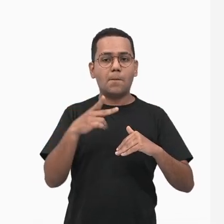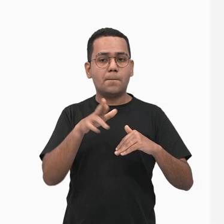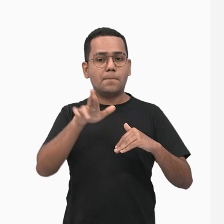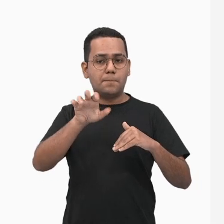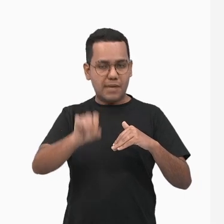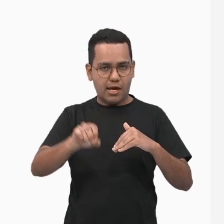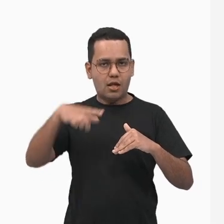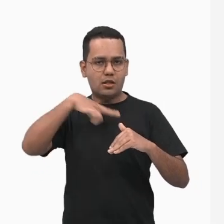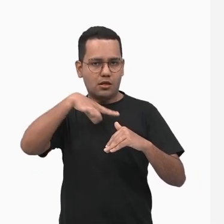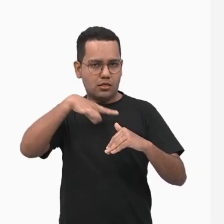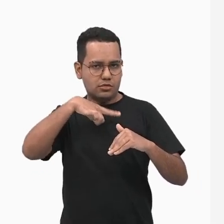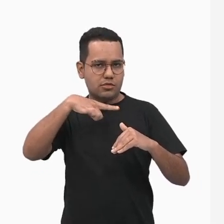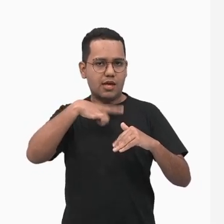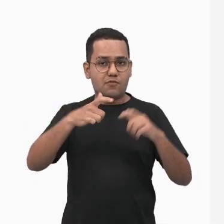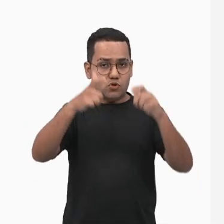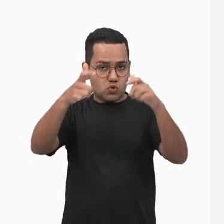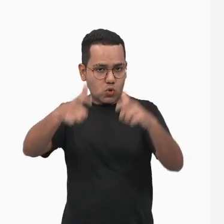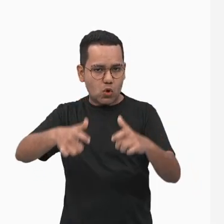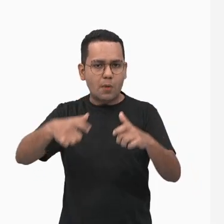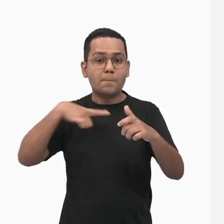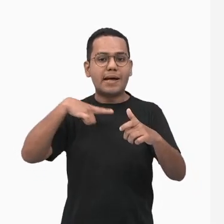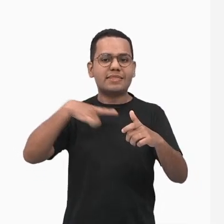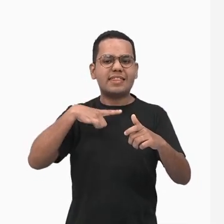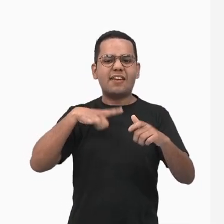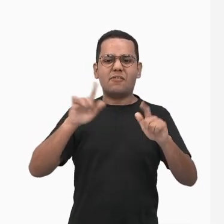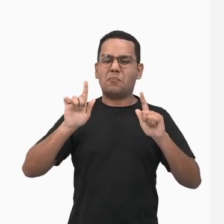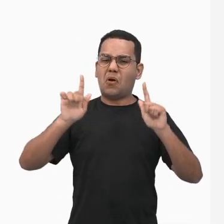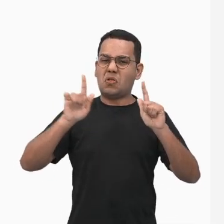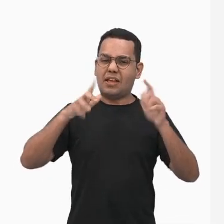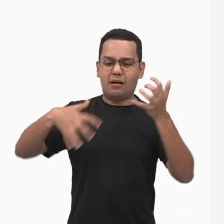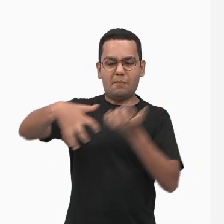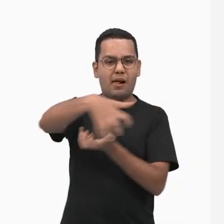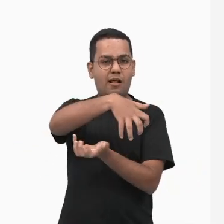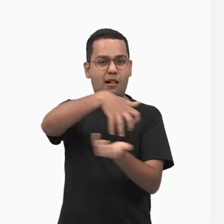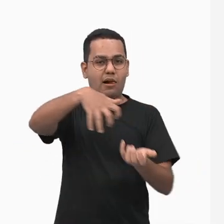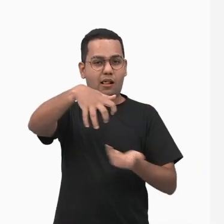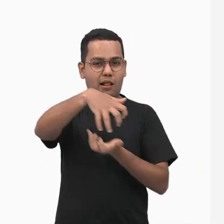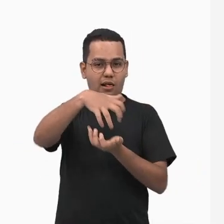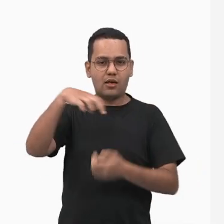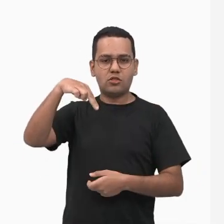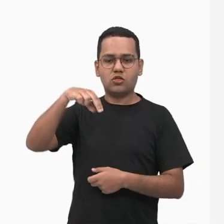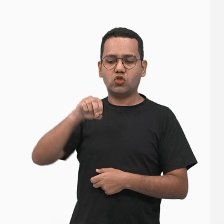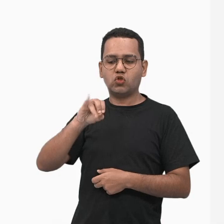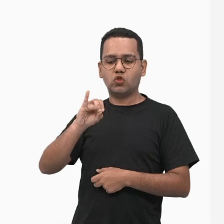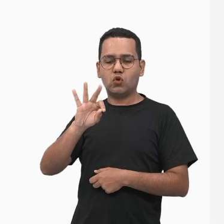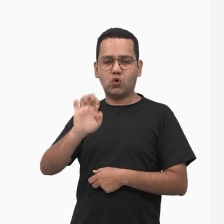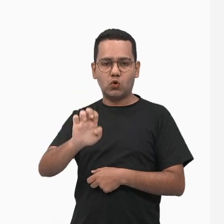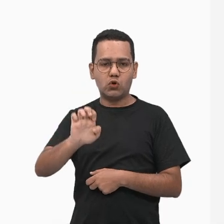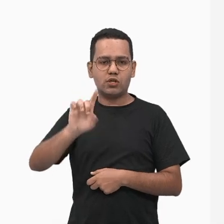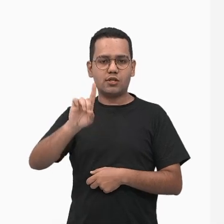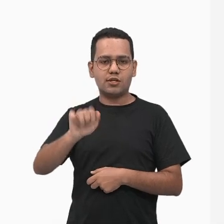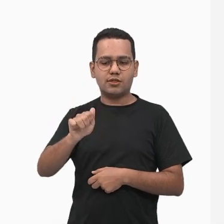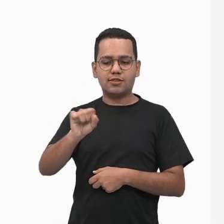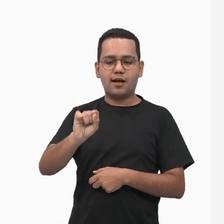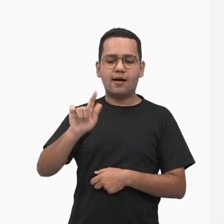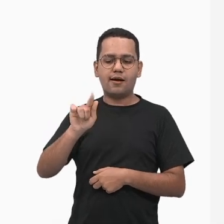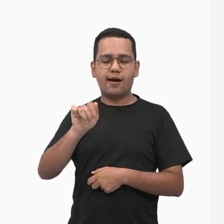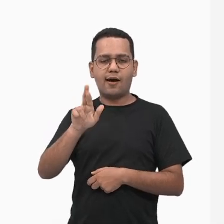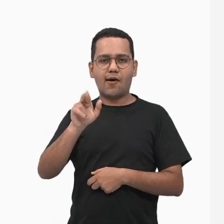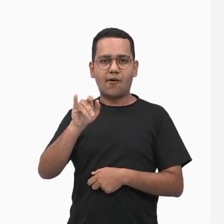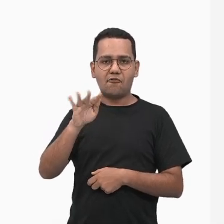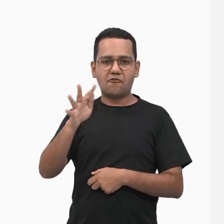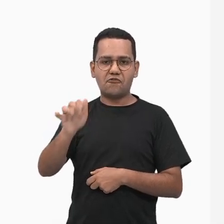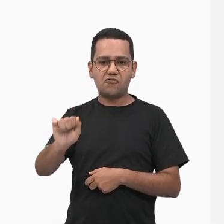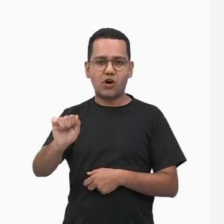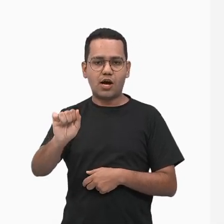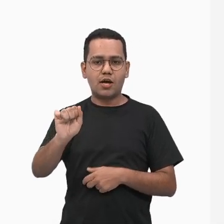protestos que ficaram conhecidos como a Noite da Garrafada, que aconteceram aí nos dias 12, 13 e 14 de março de